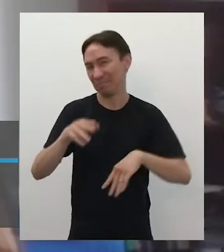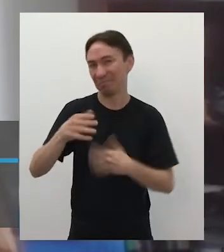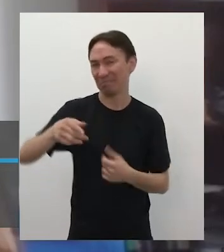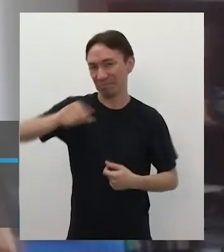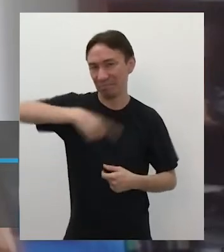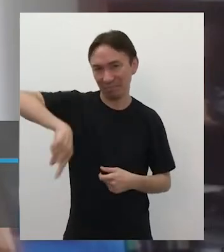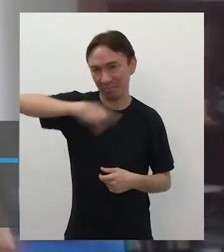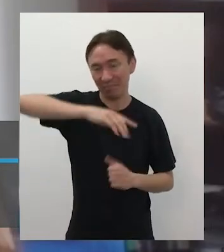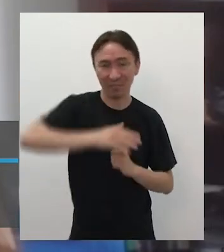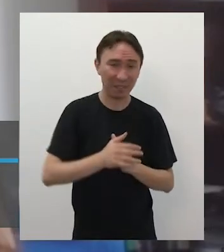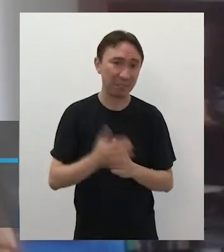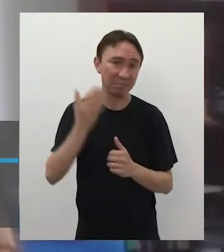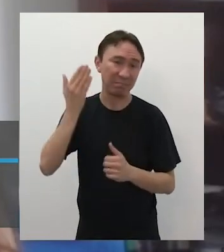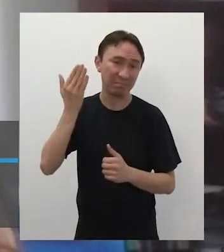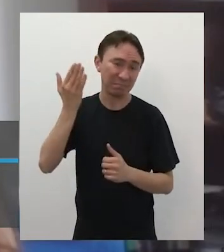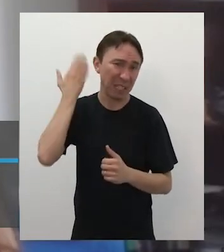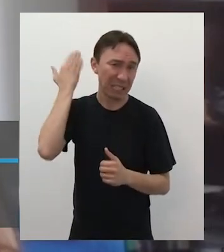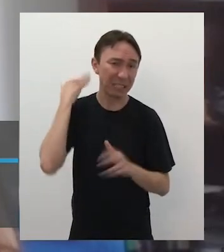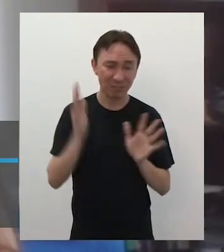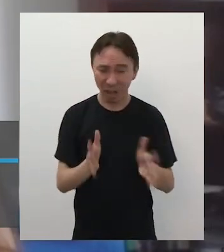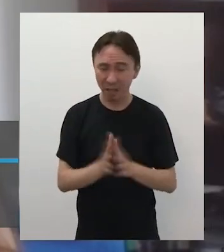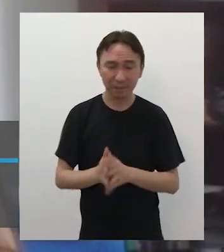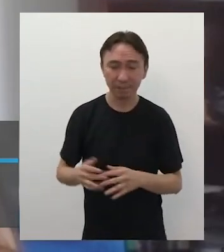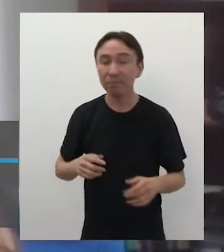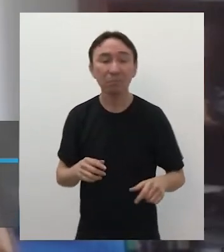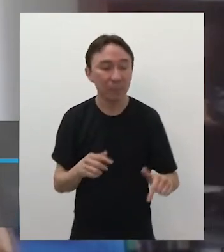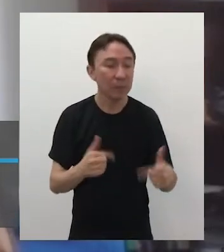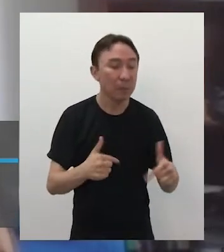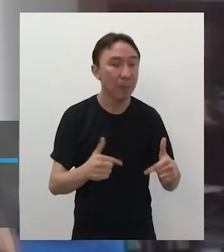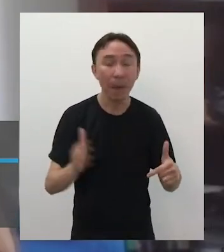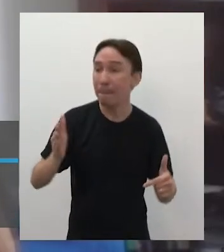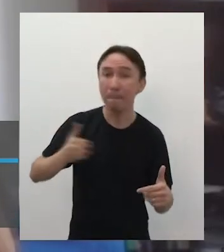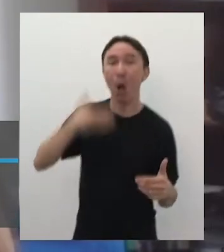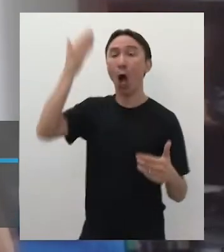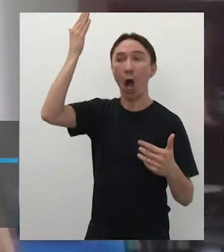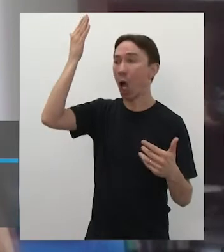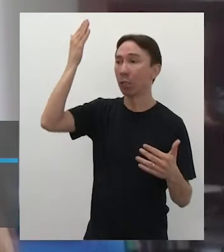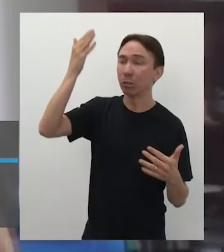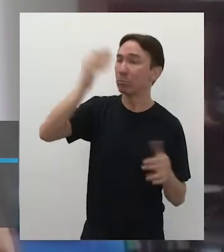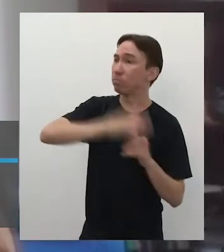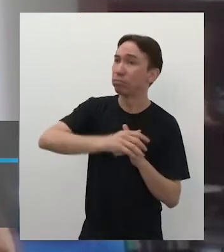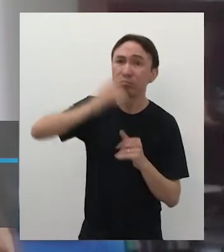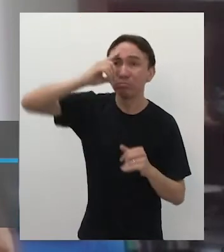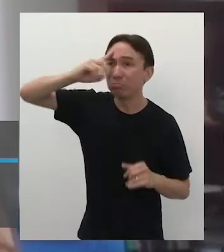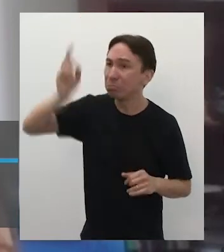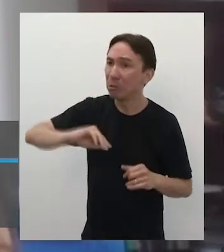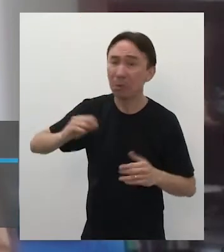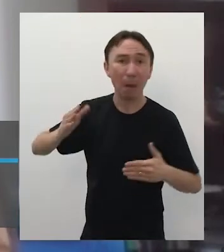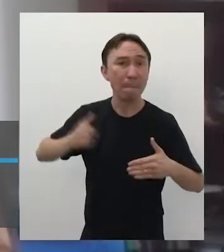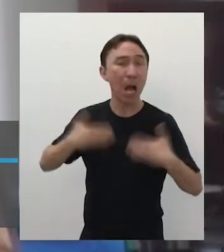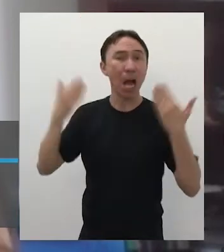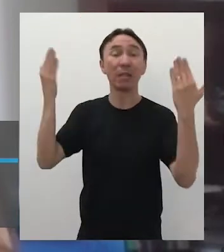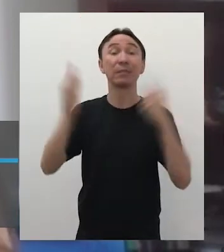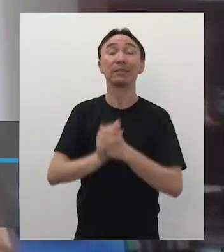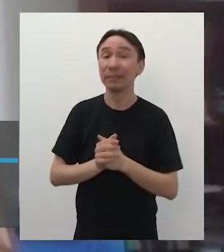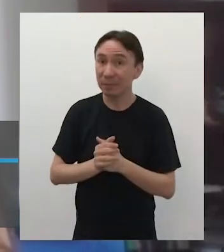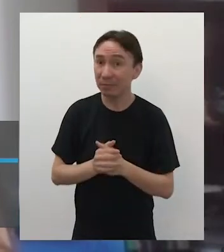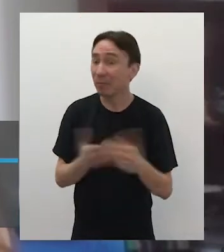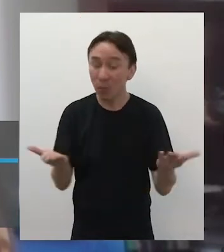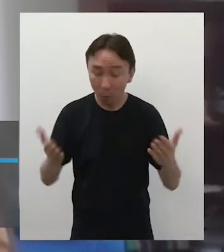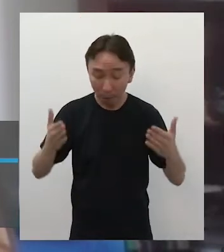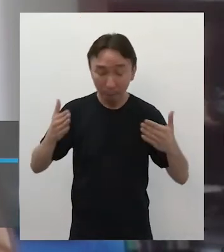os obstáculos para cumprir aquilo que a gente precisa cumprir, aquele combinado, aquele compromisso, né? Então, muitas vezes,